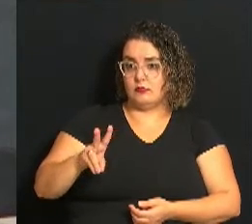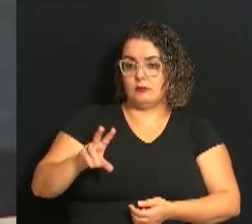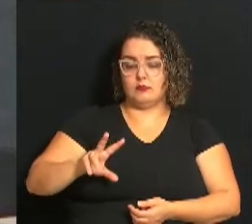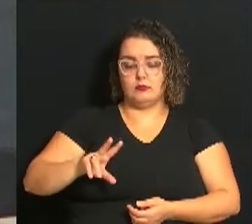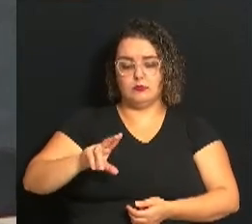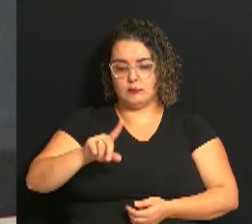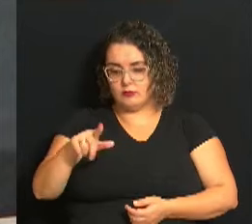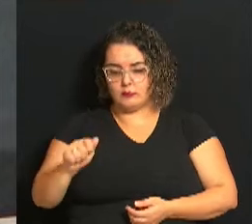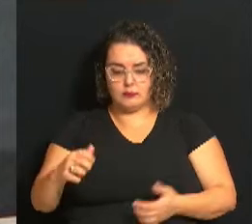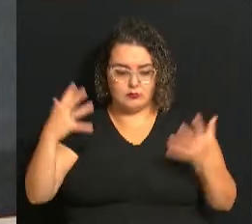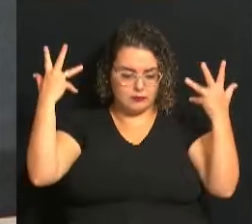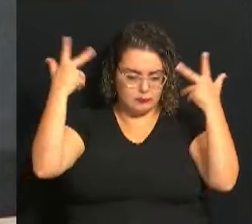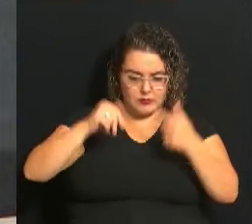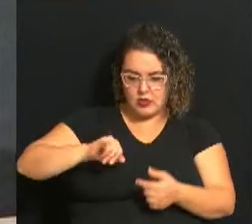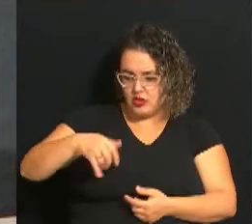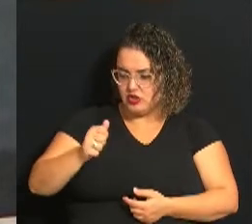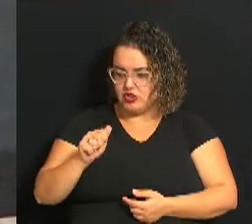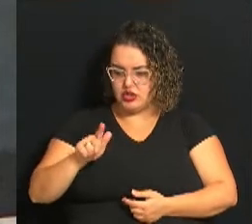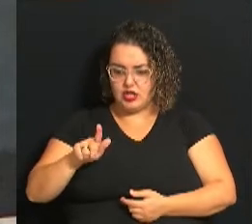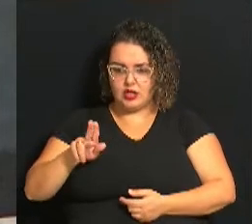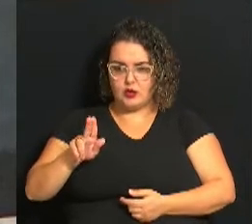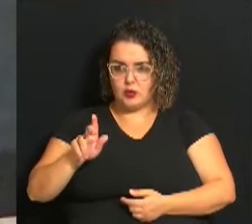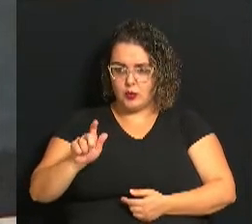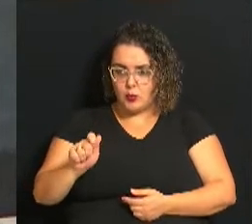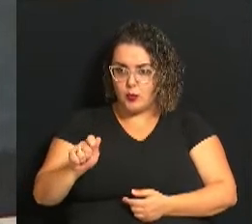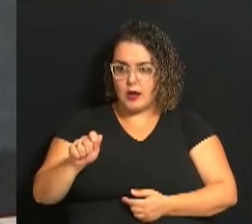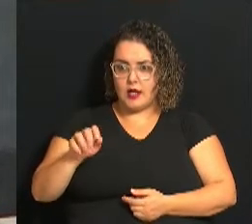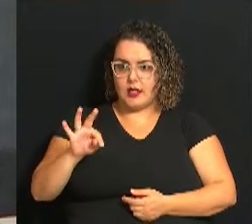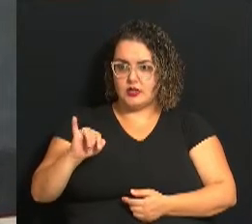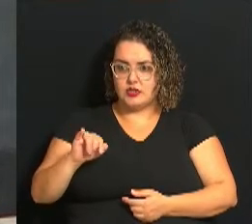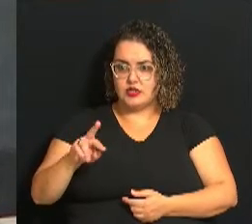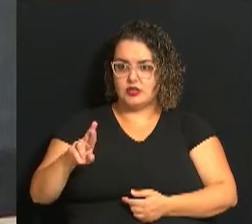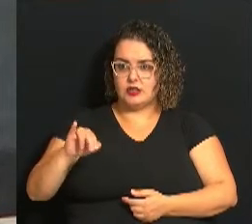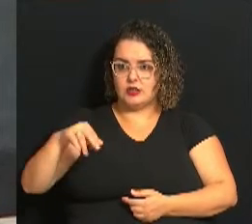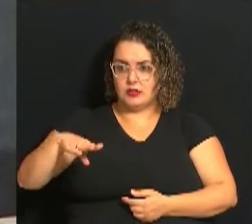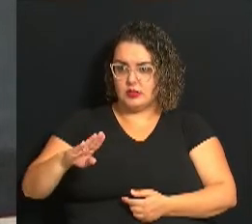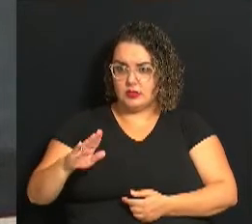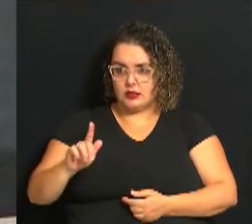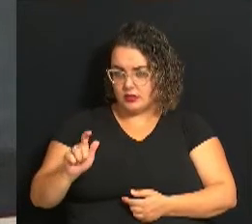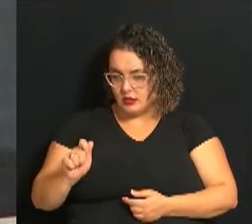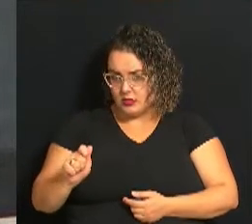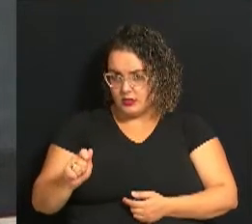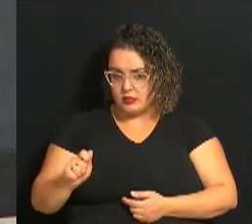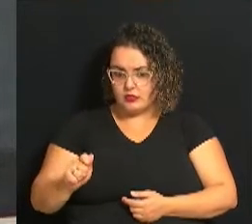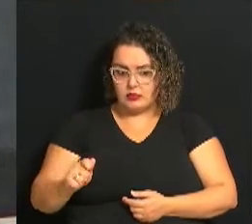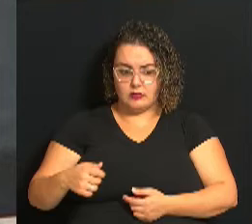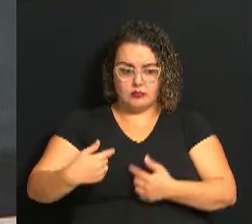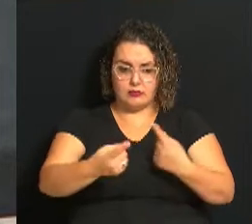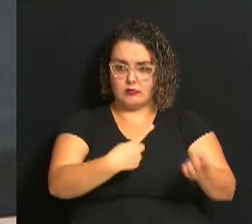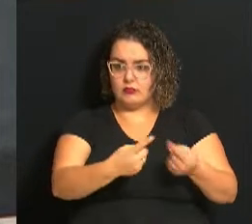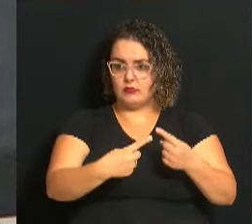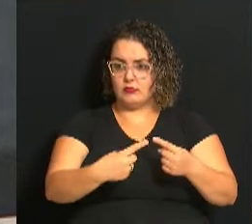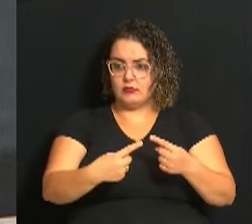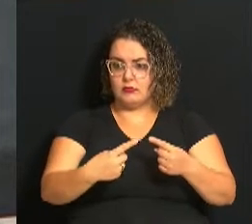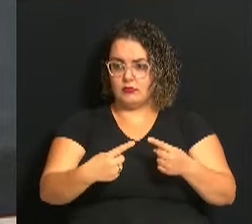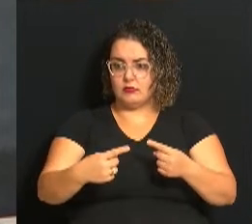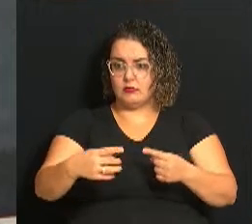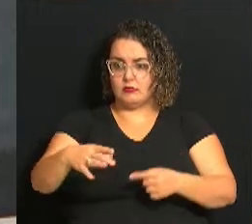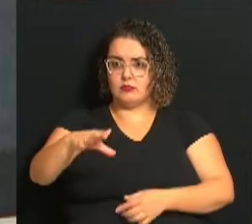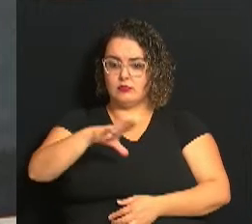tudo. E na APA do Campo Grande tem somente uma estrada municipal, uma avenida, que liga um município ao